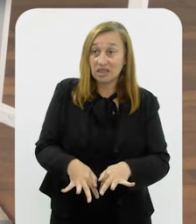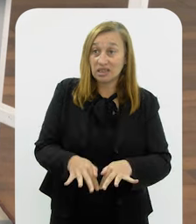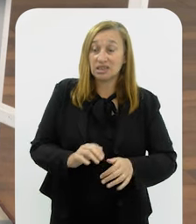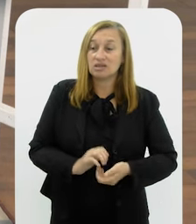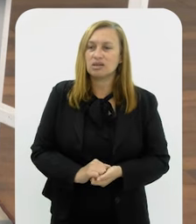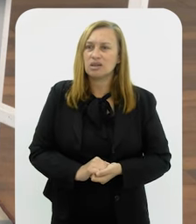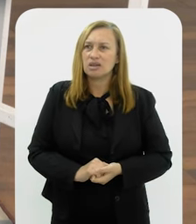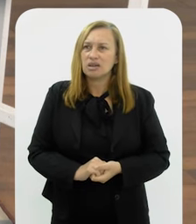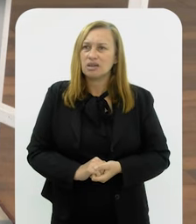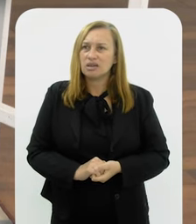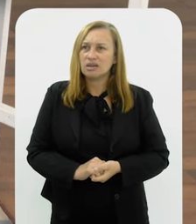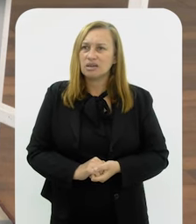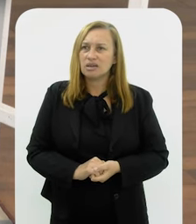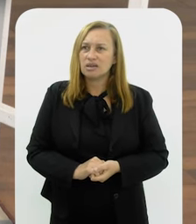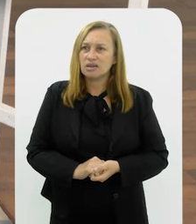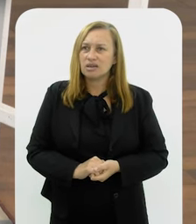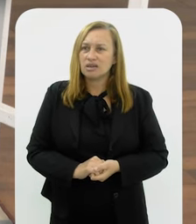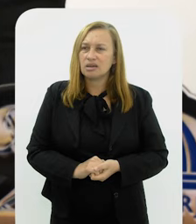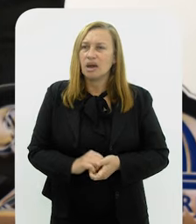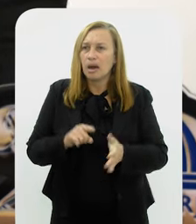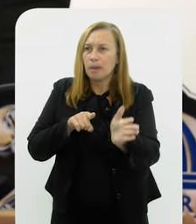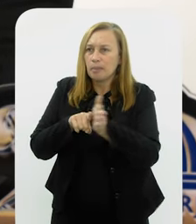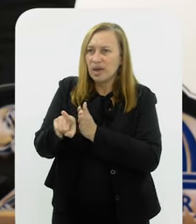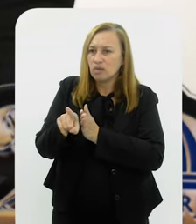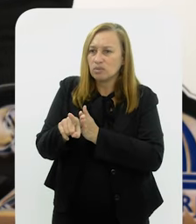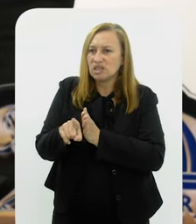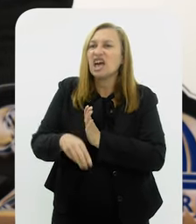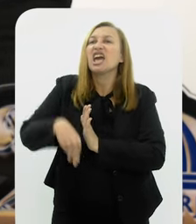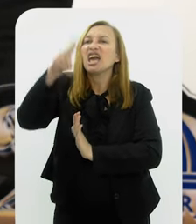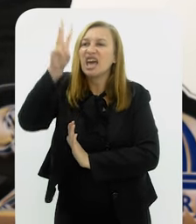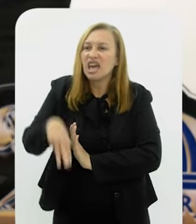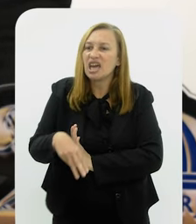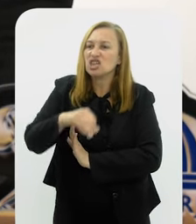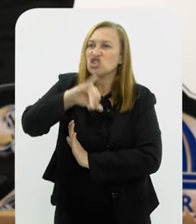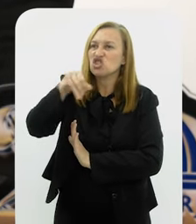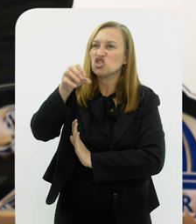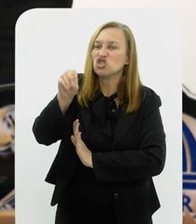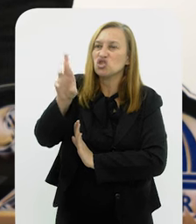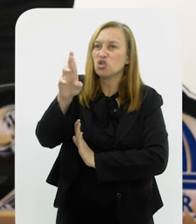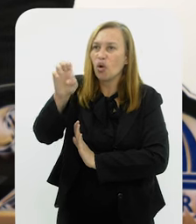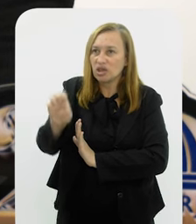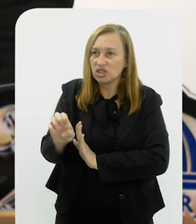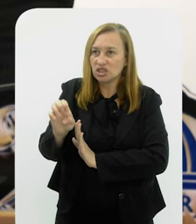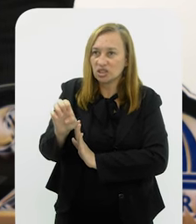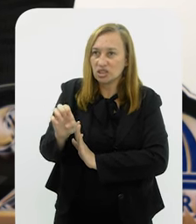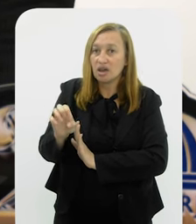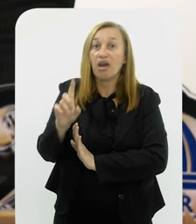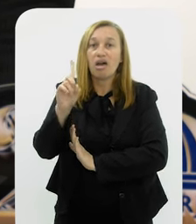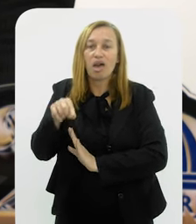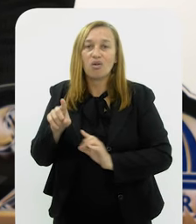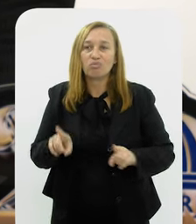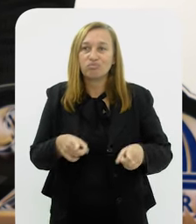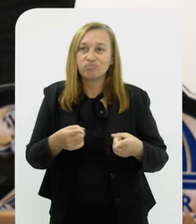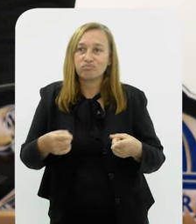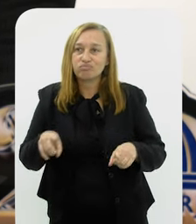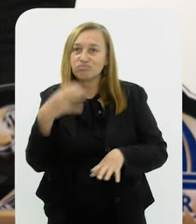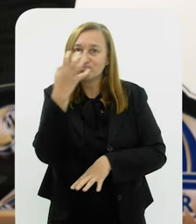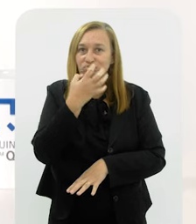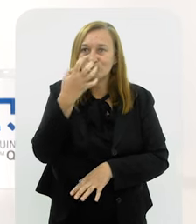termino as minhas entrevistas fazendo uma pergunta-chave. Uhum. Quem é Jorge Cardoso? Jorge Cardoso é um